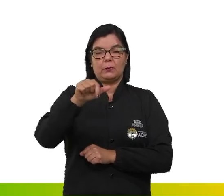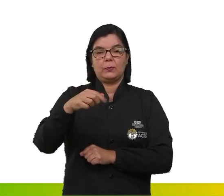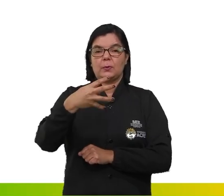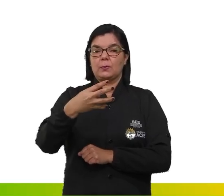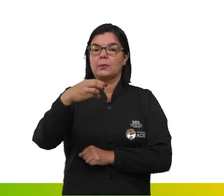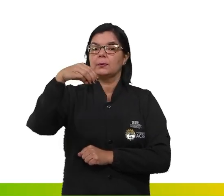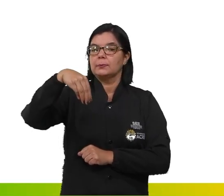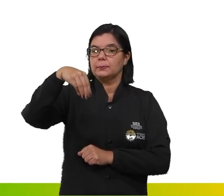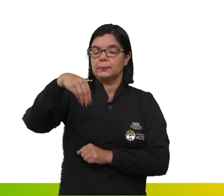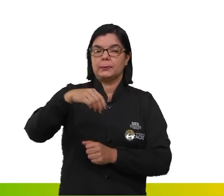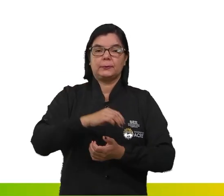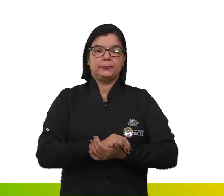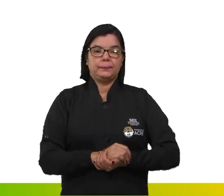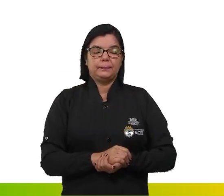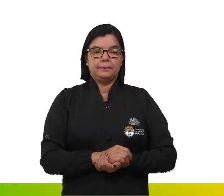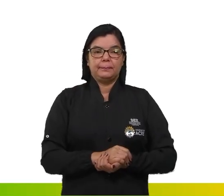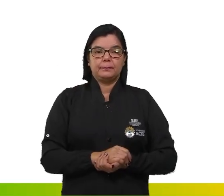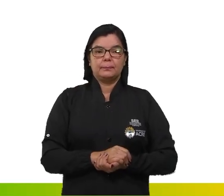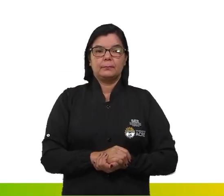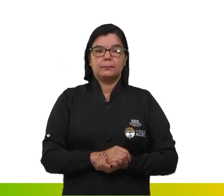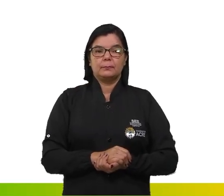6,4 metros.